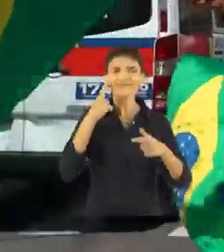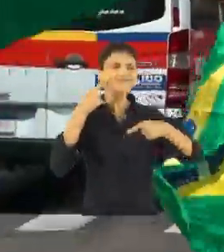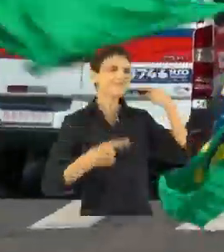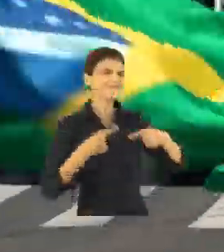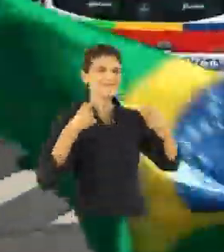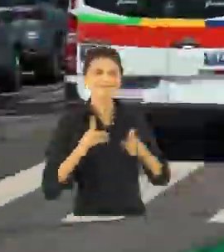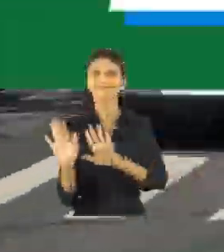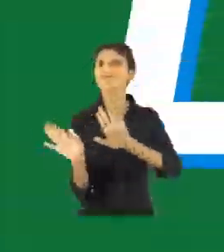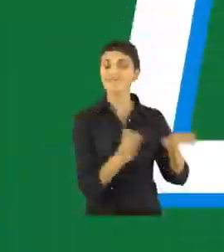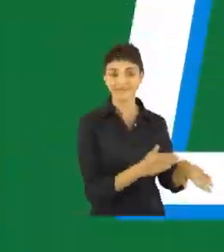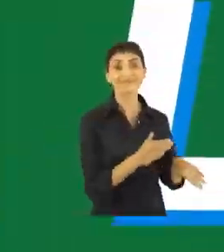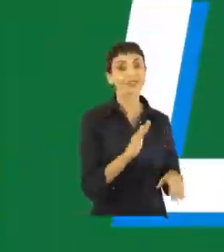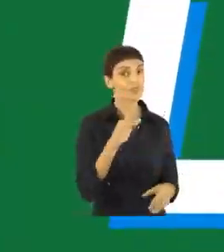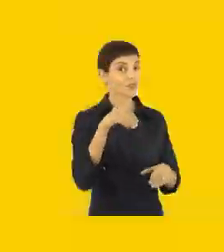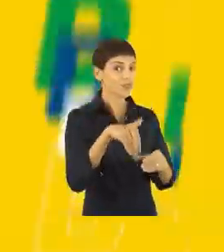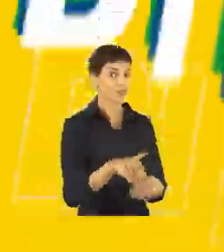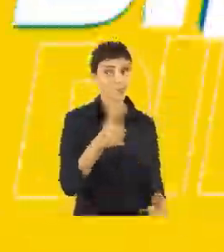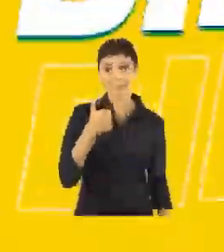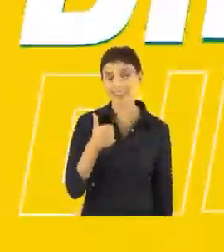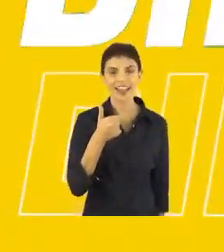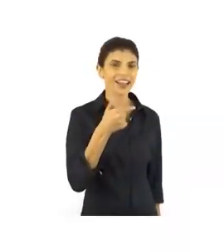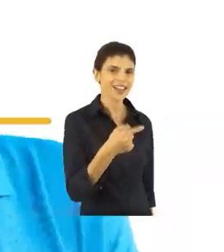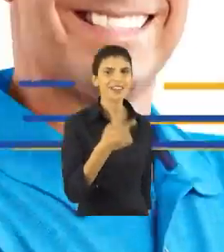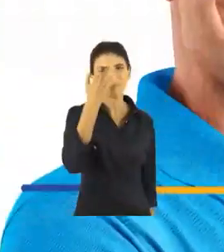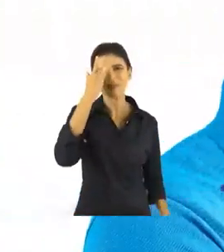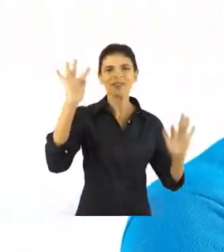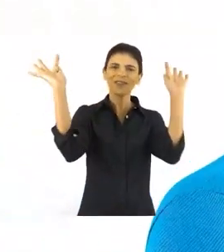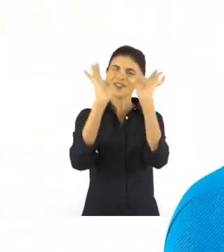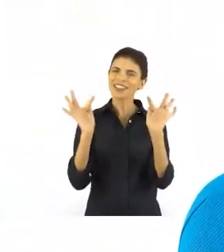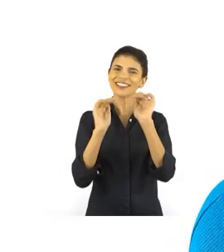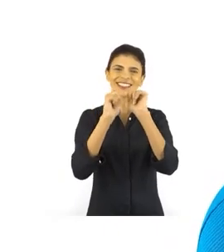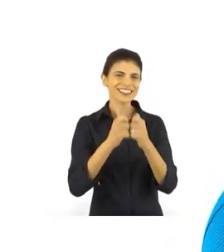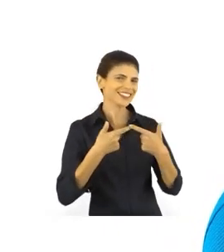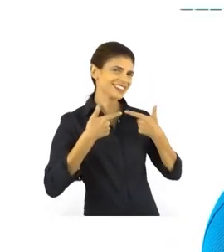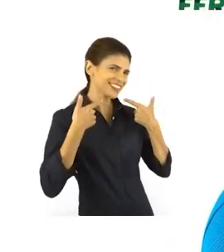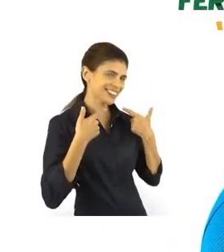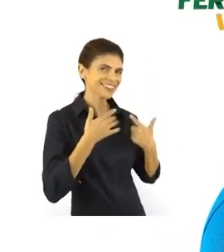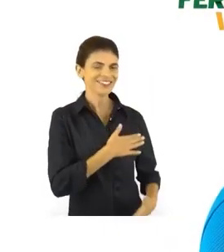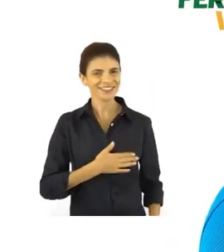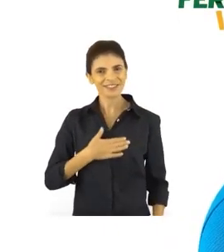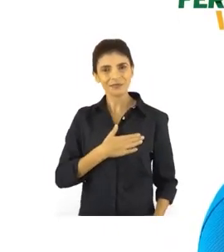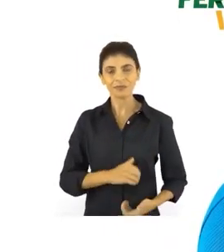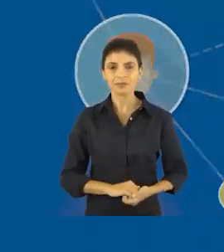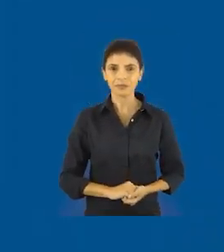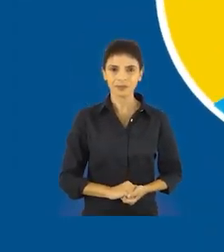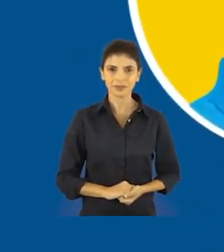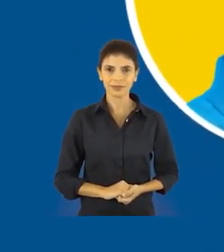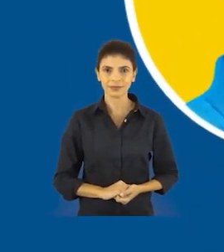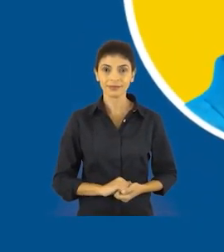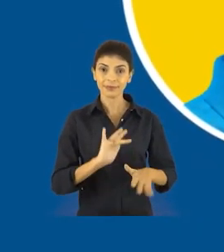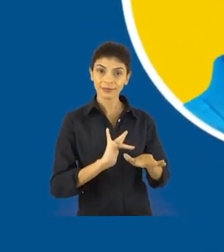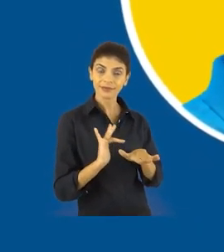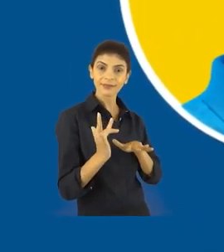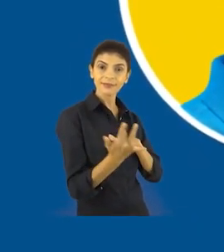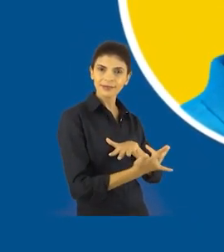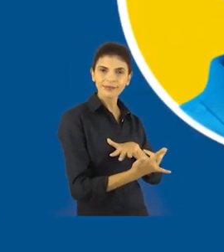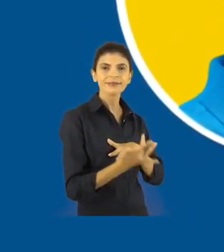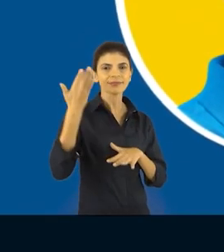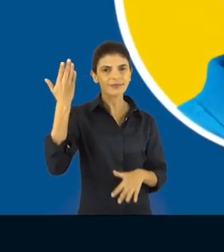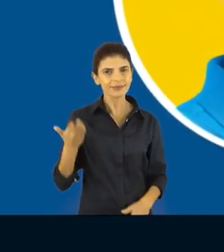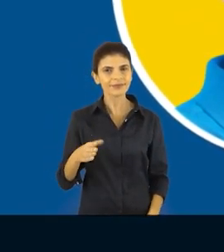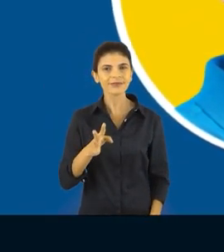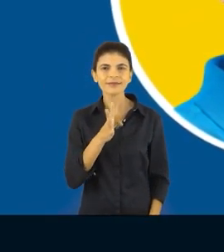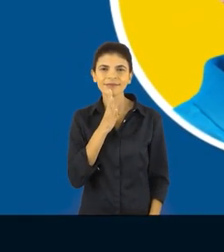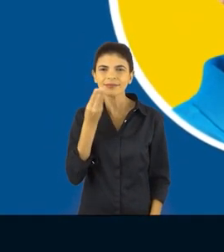Pode acreditar! Luiz Lima é diferente disso tudo que está aí. Pode botar 17 pro Rio voltar a